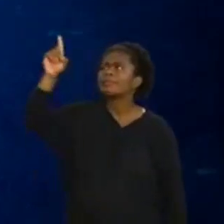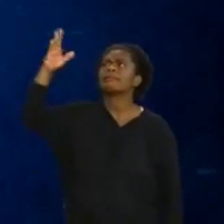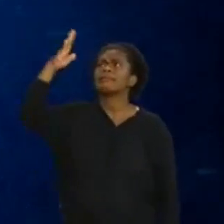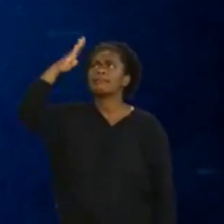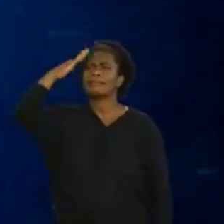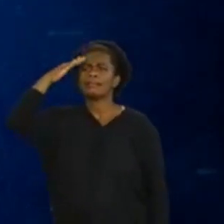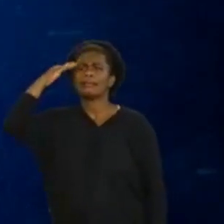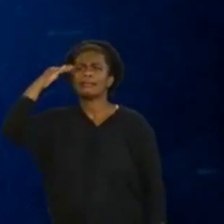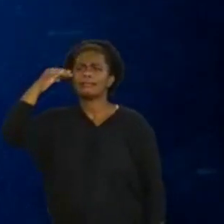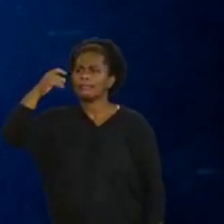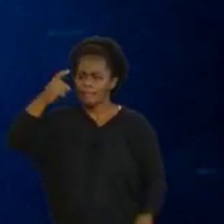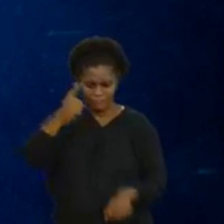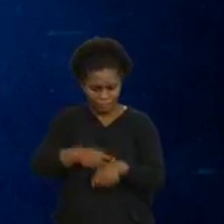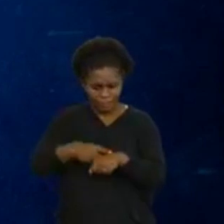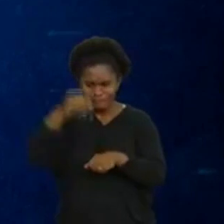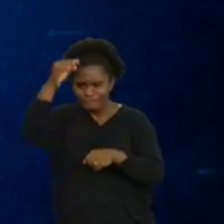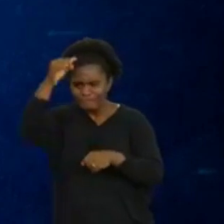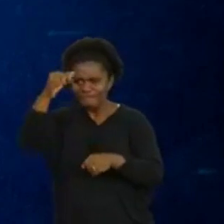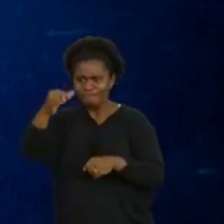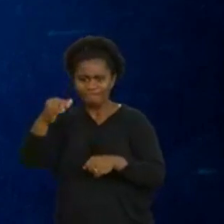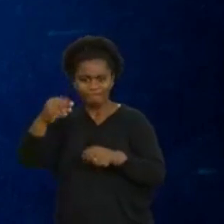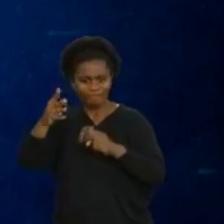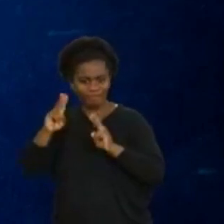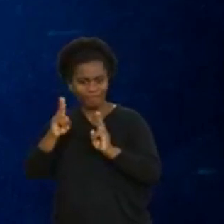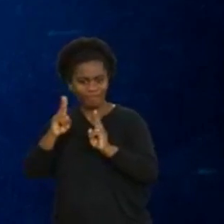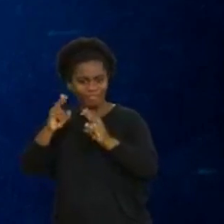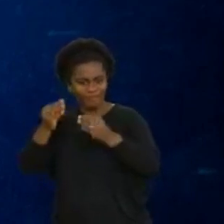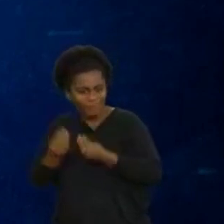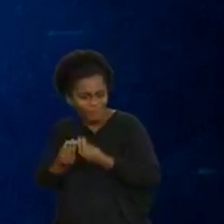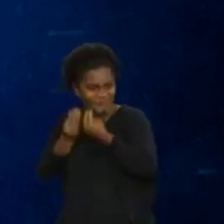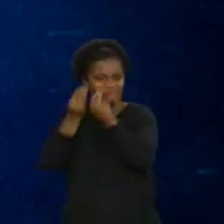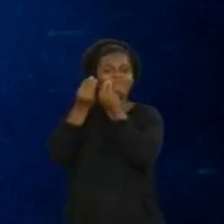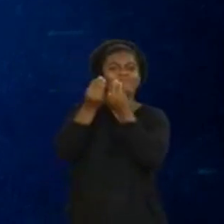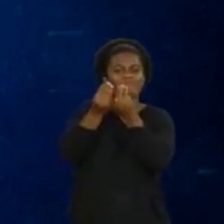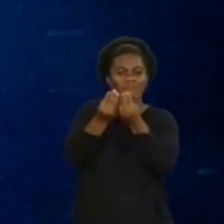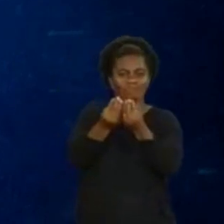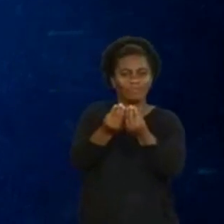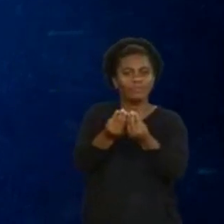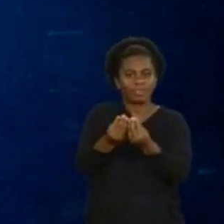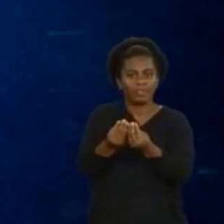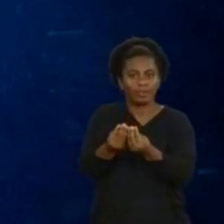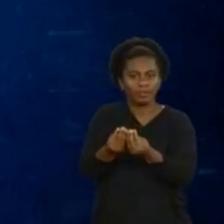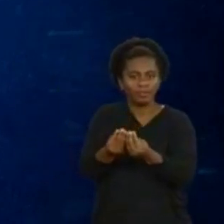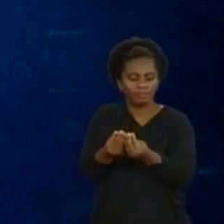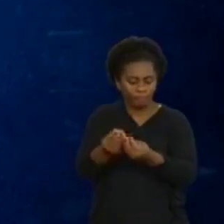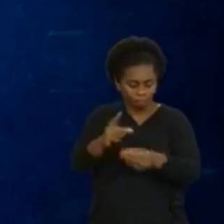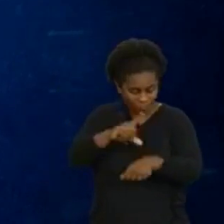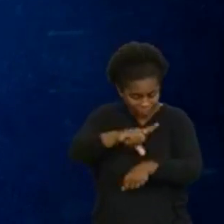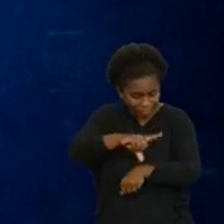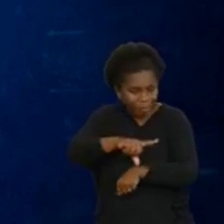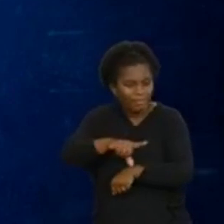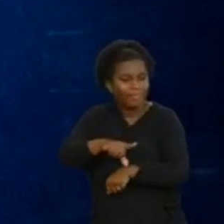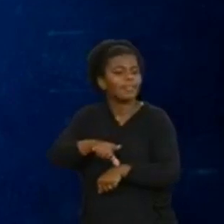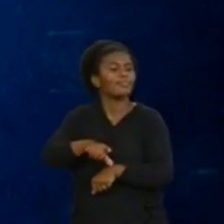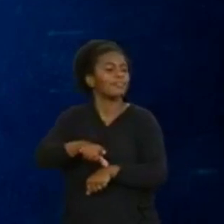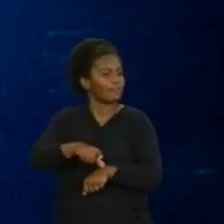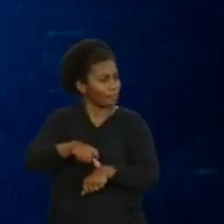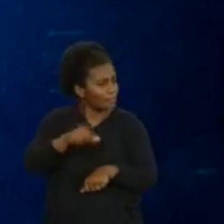eu sei o tempo certo da vitória te entregar.